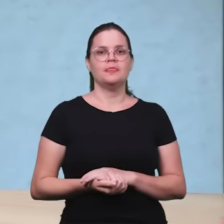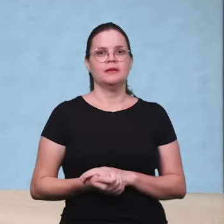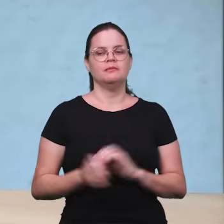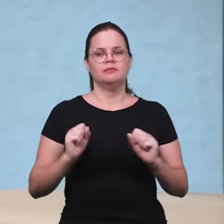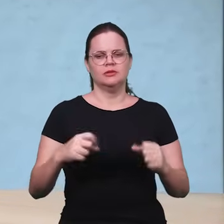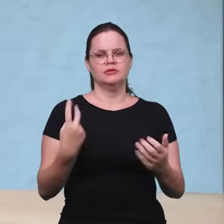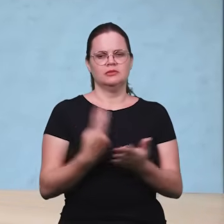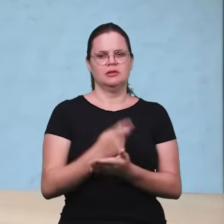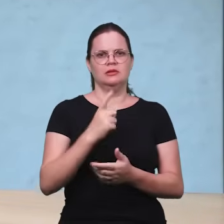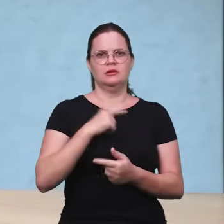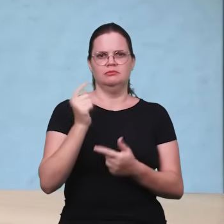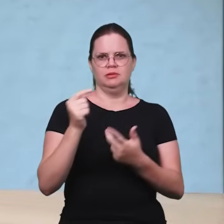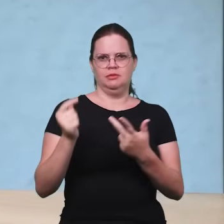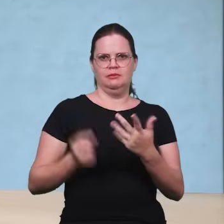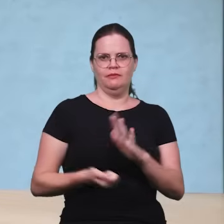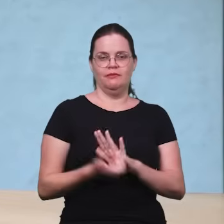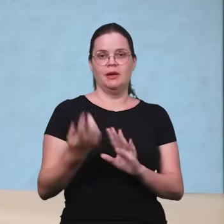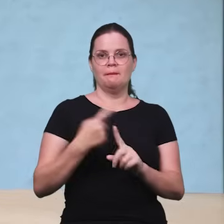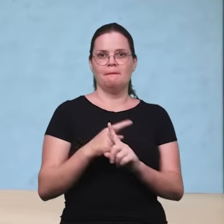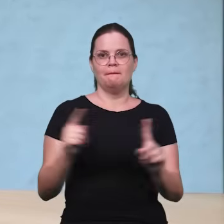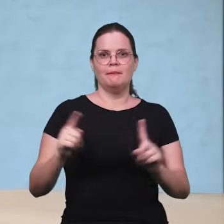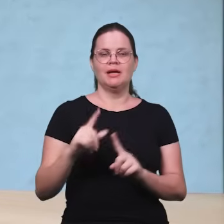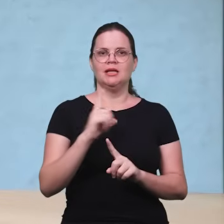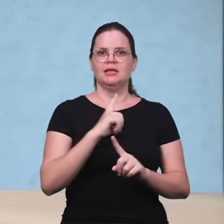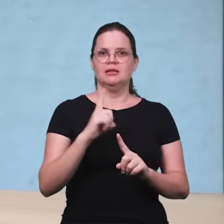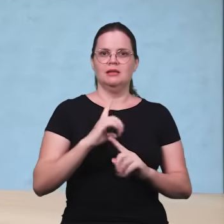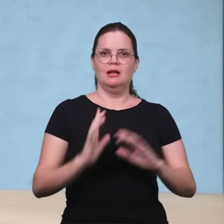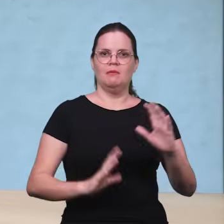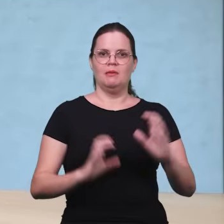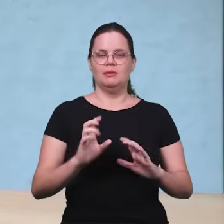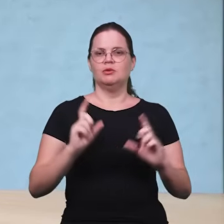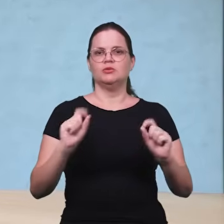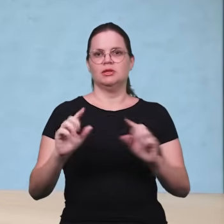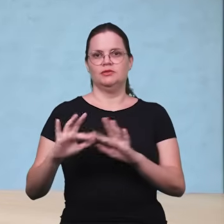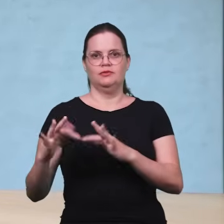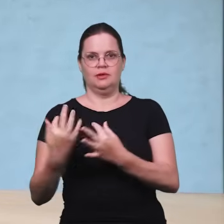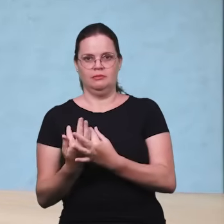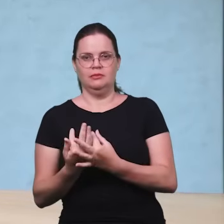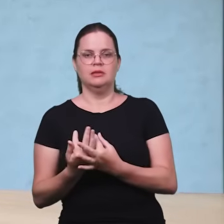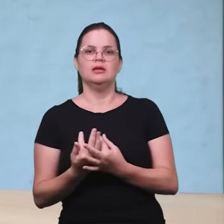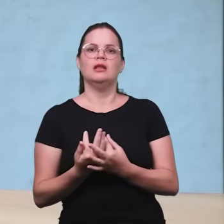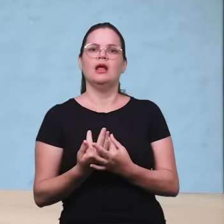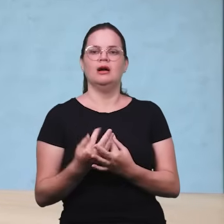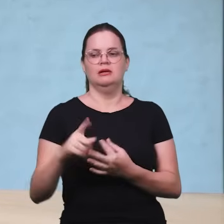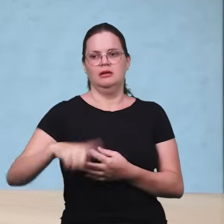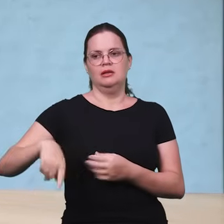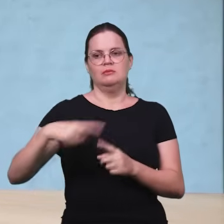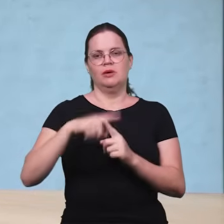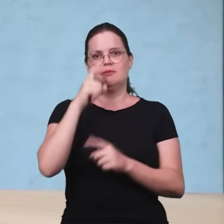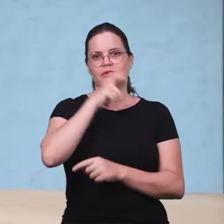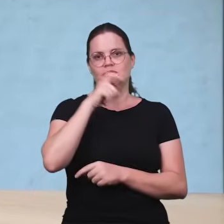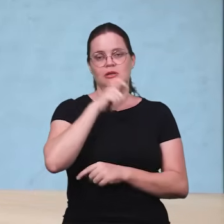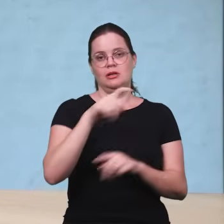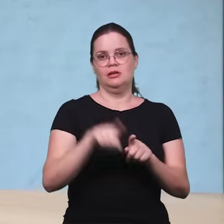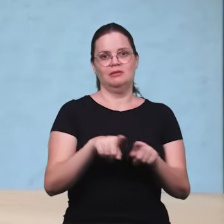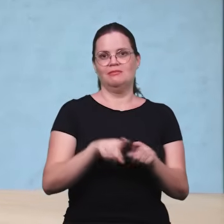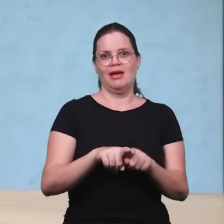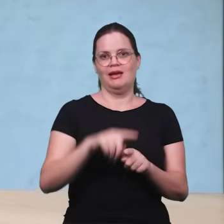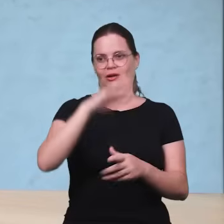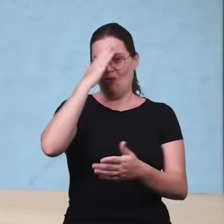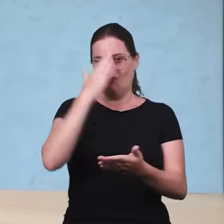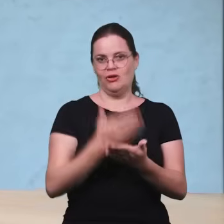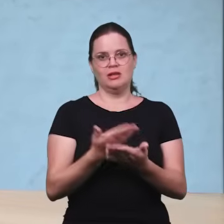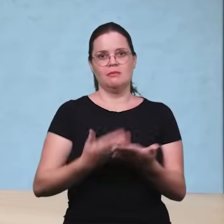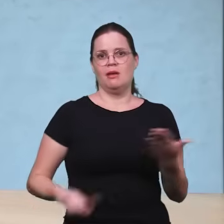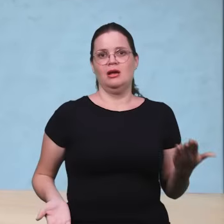mas o desgaste, né, entre os familiares e a perda da credibilidade, que